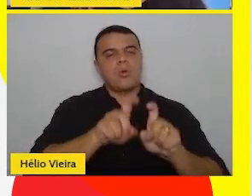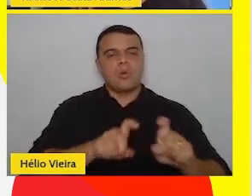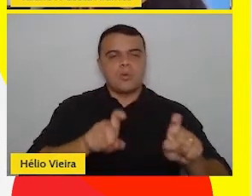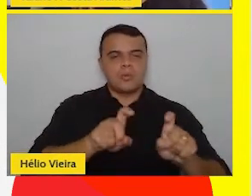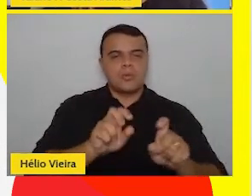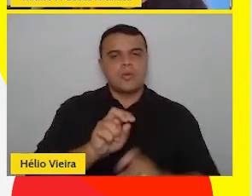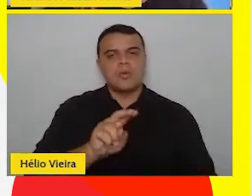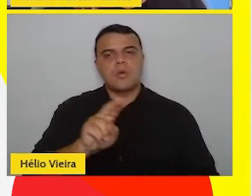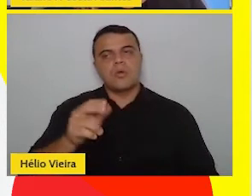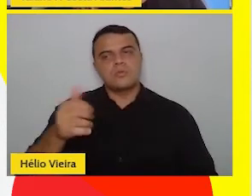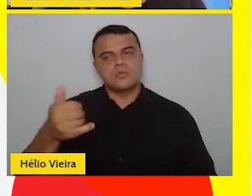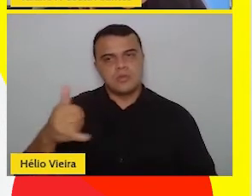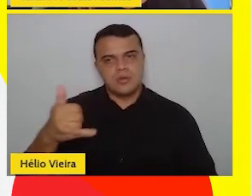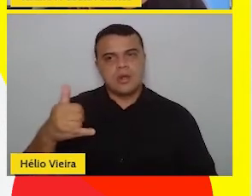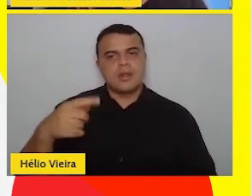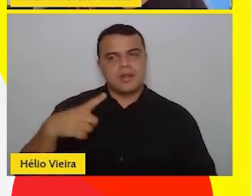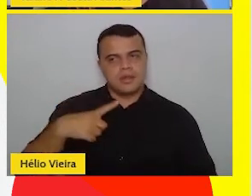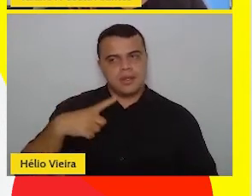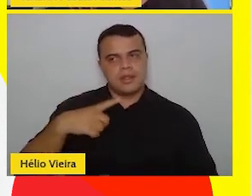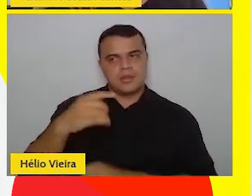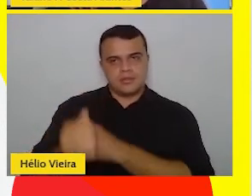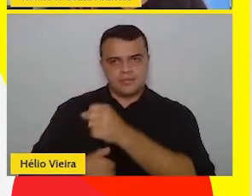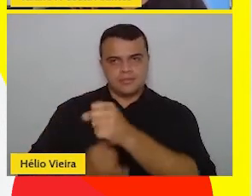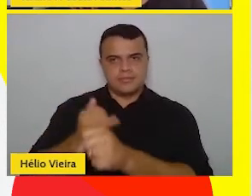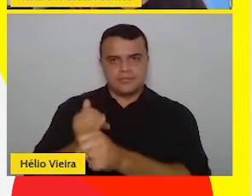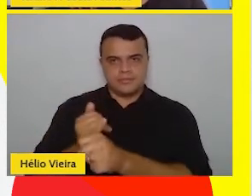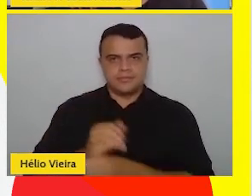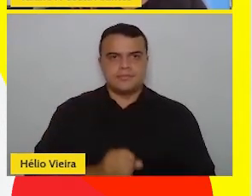ou um celular com acesso à internet.